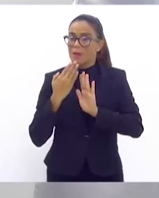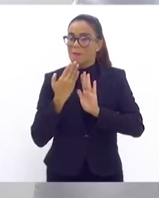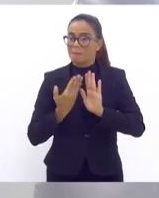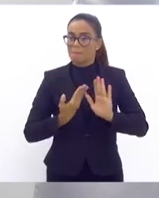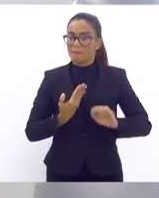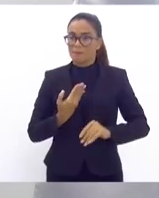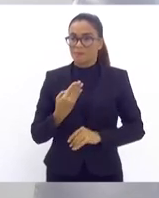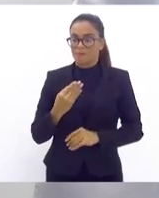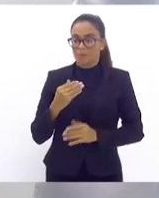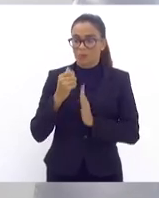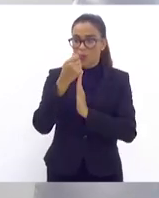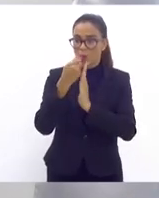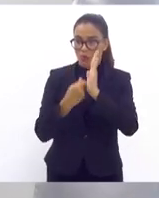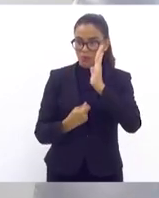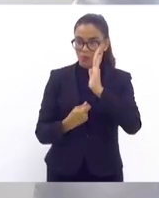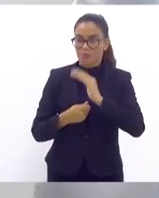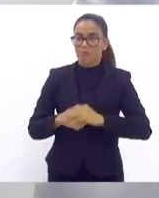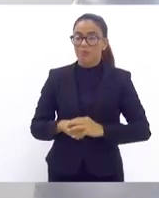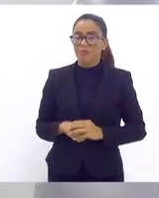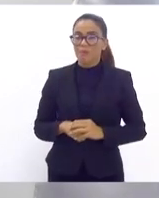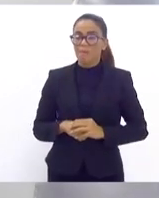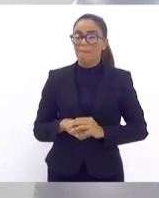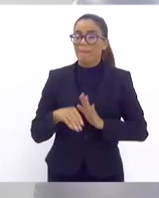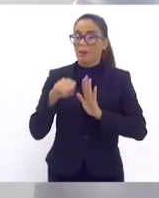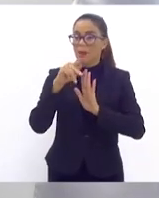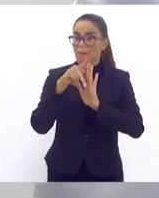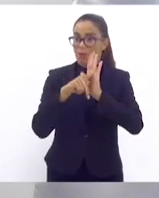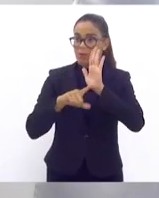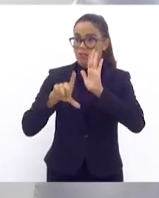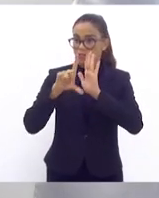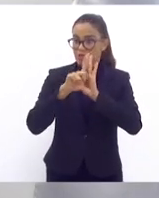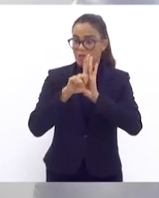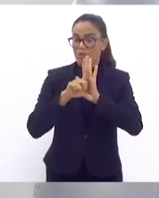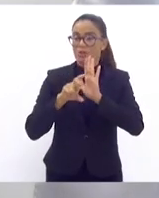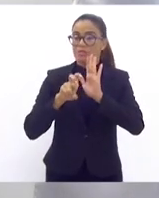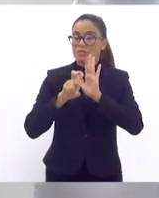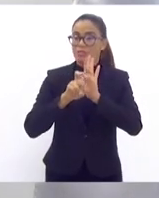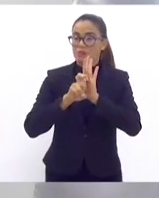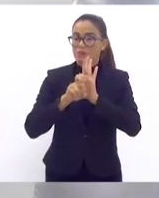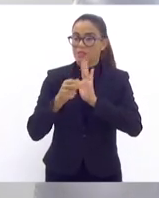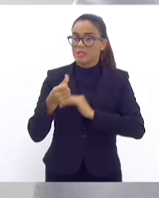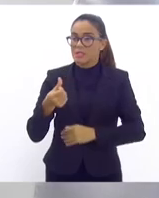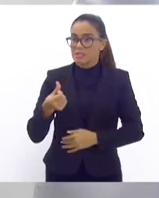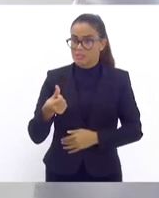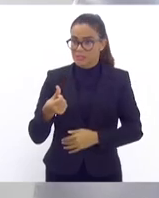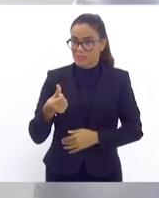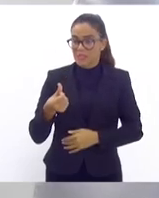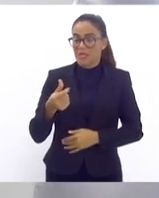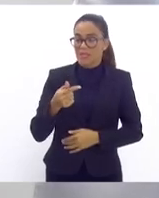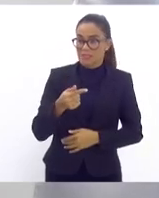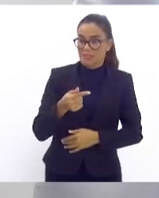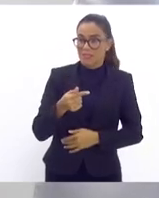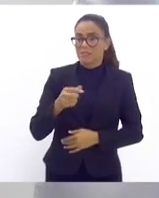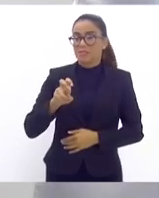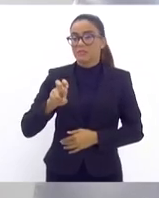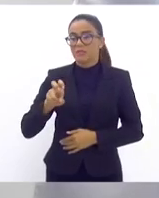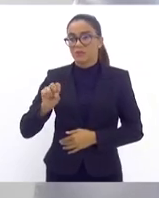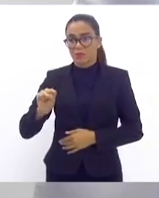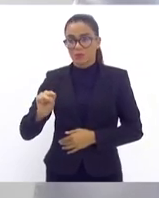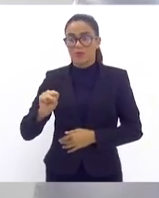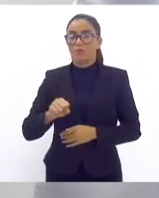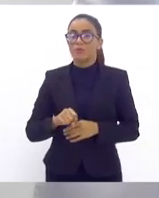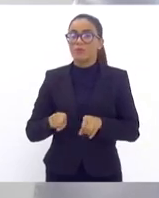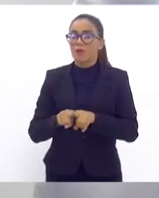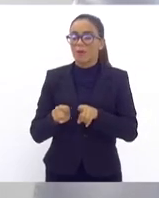também. O projeto 57, projeto 58, são projetos pela